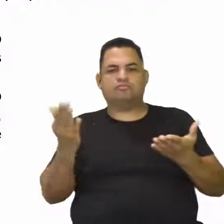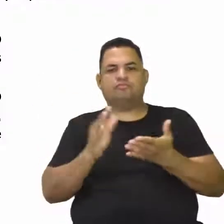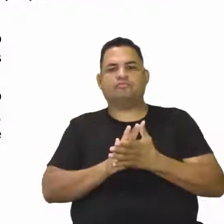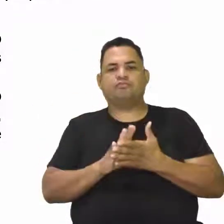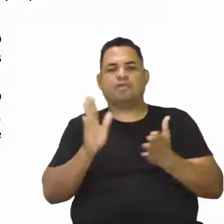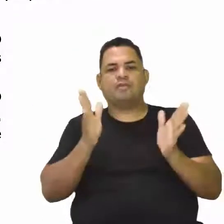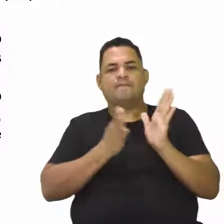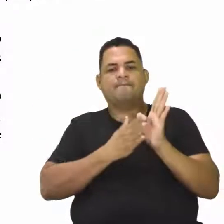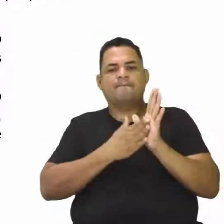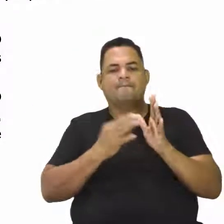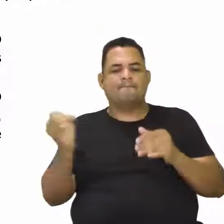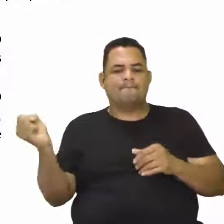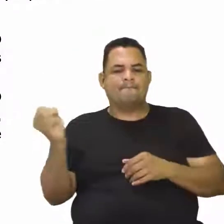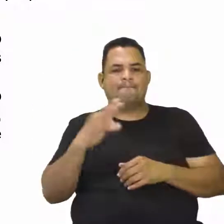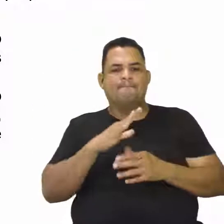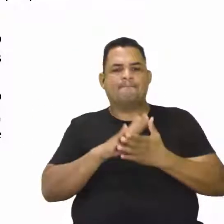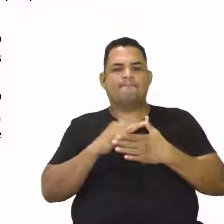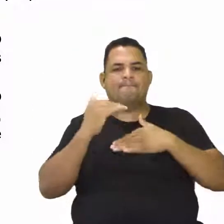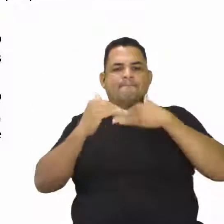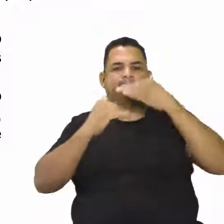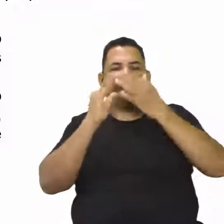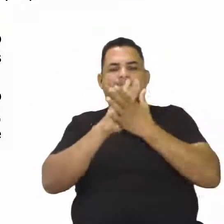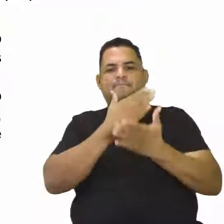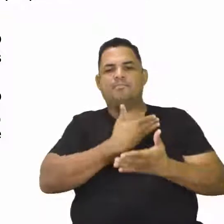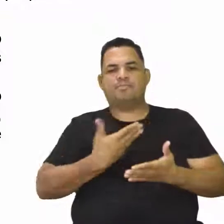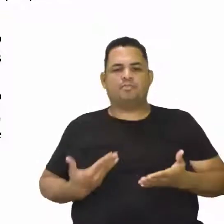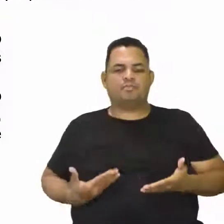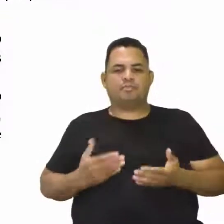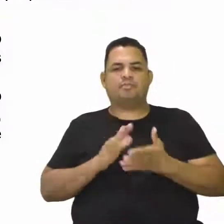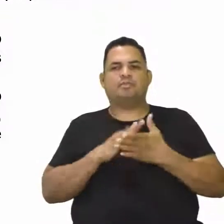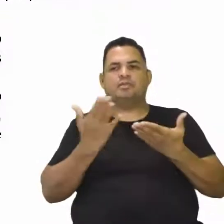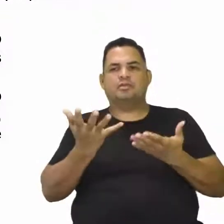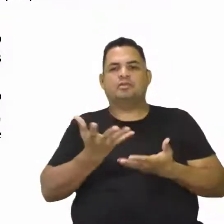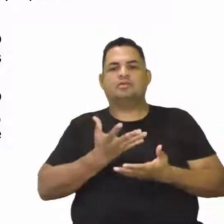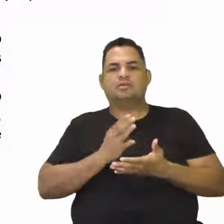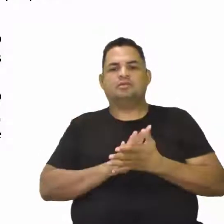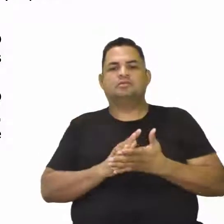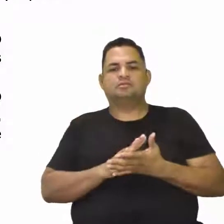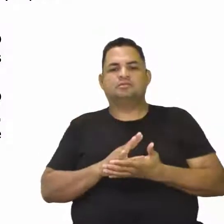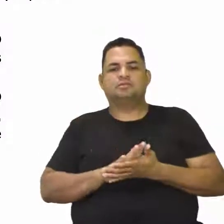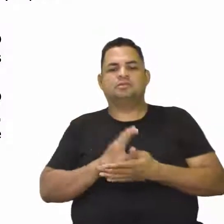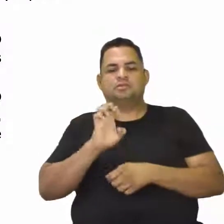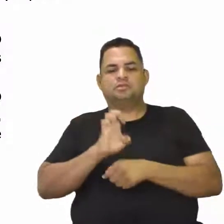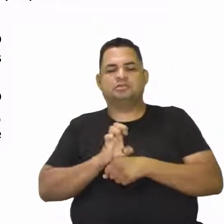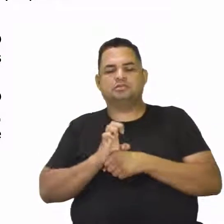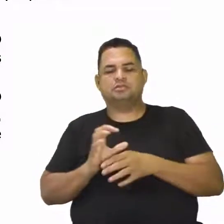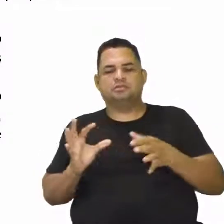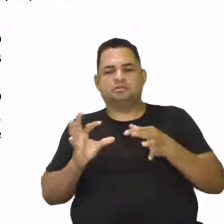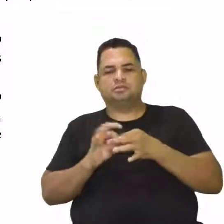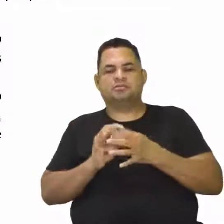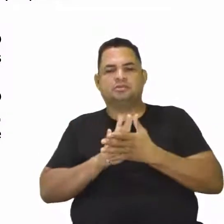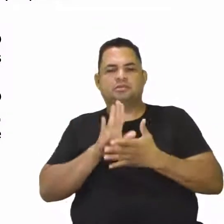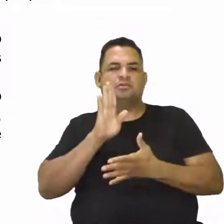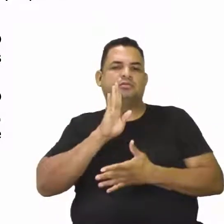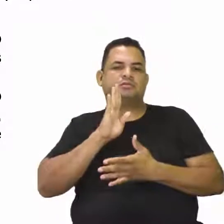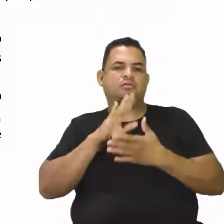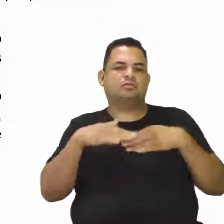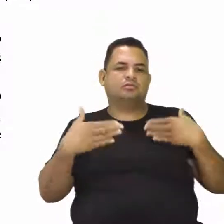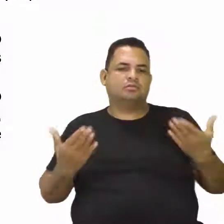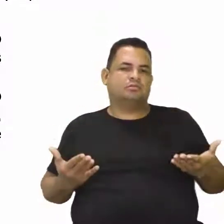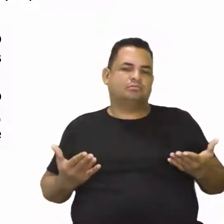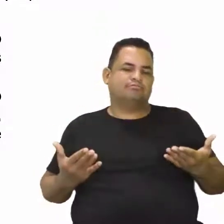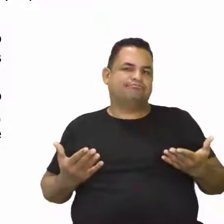como uma proposta moderna e avançada do governo. Por isso que eles quiseram se chamar Estados Unidos também. Uhum. Porque era legal.